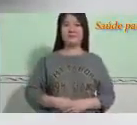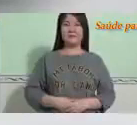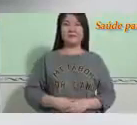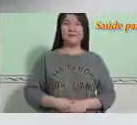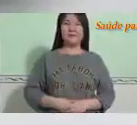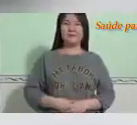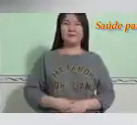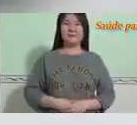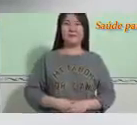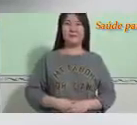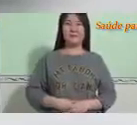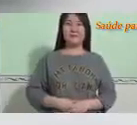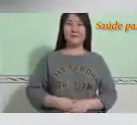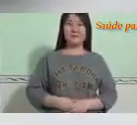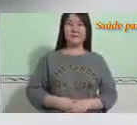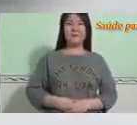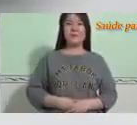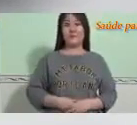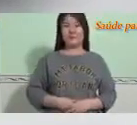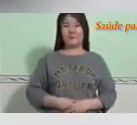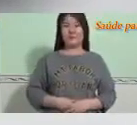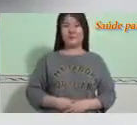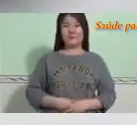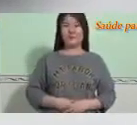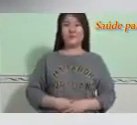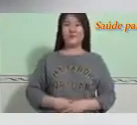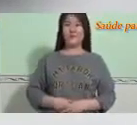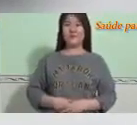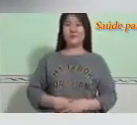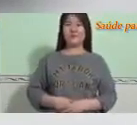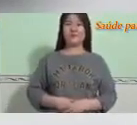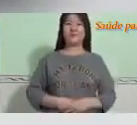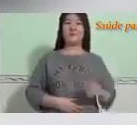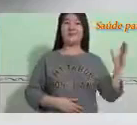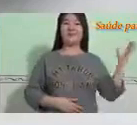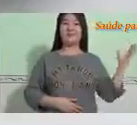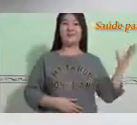Como este laboratório novo, vírgula, a expectativa é que os experimentos possam